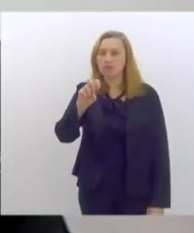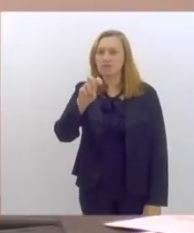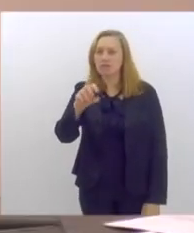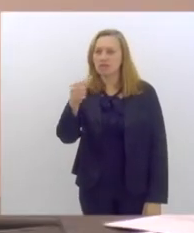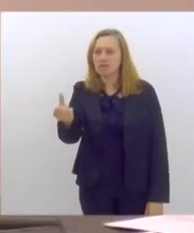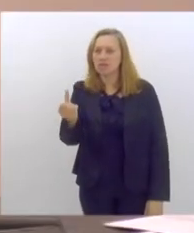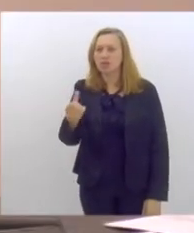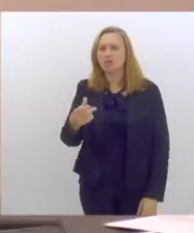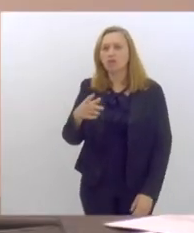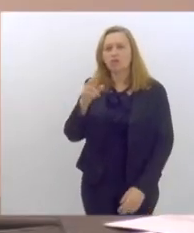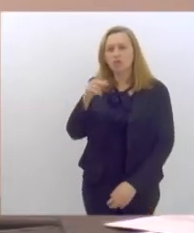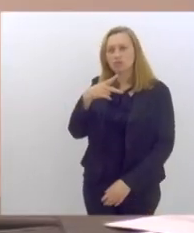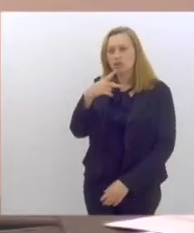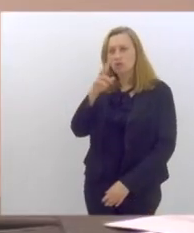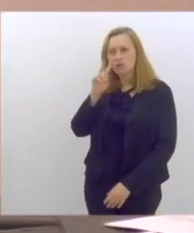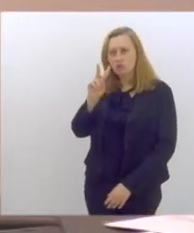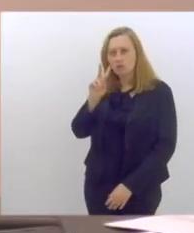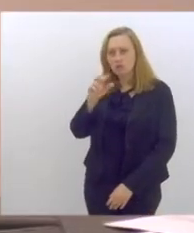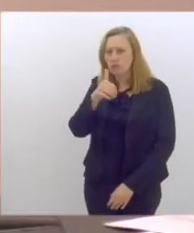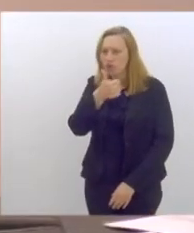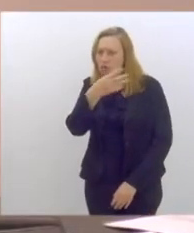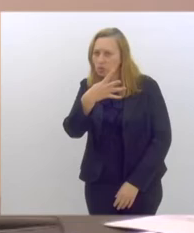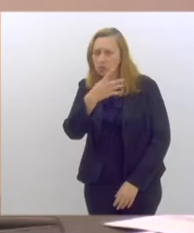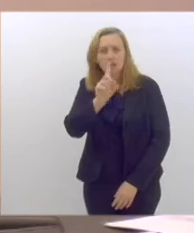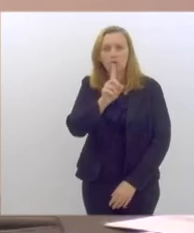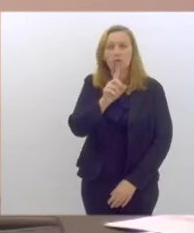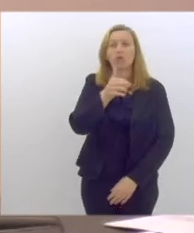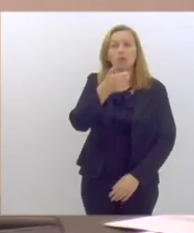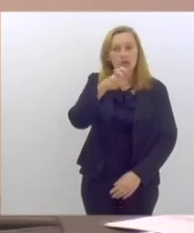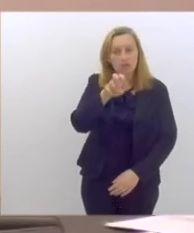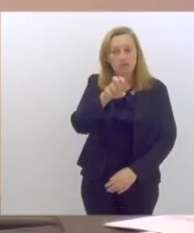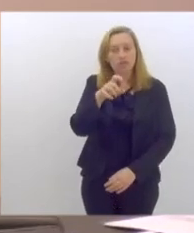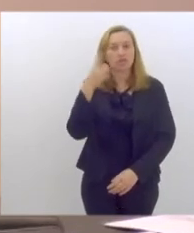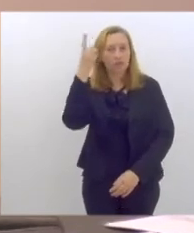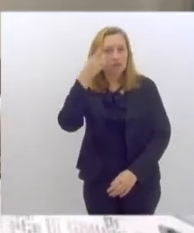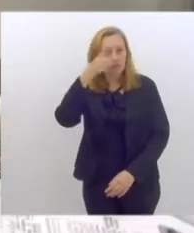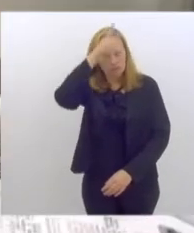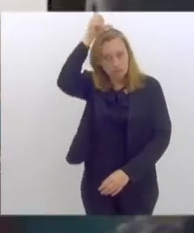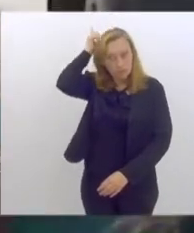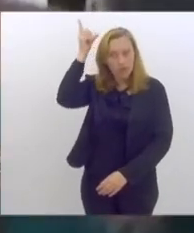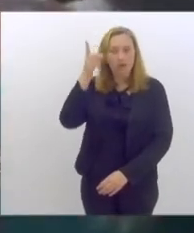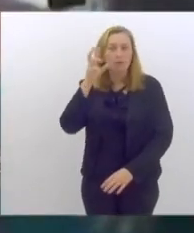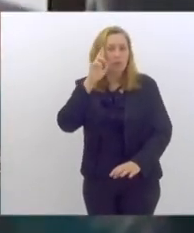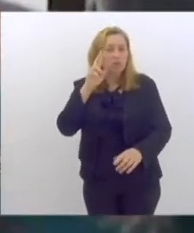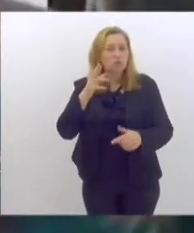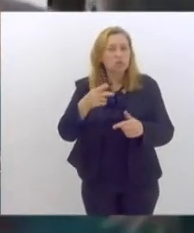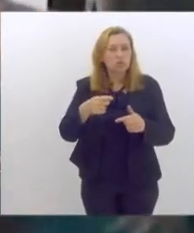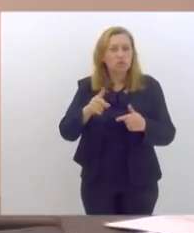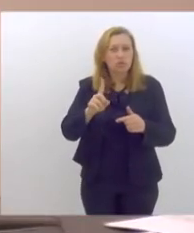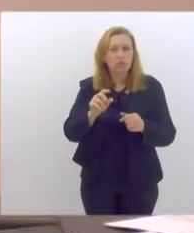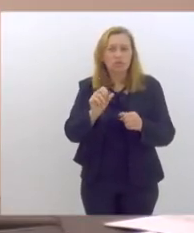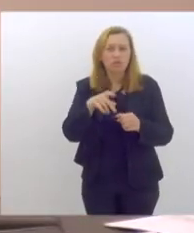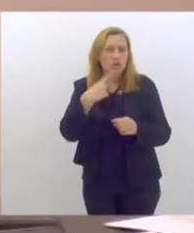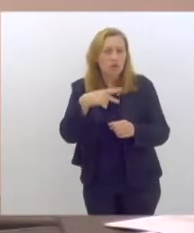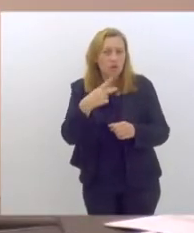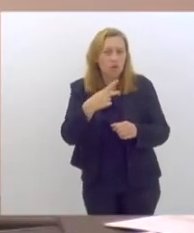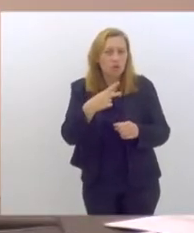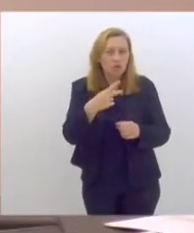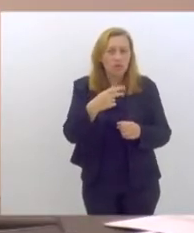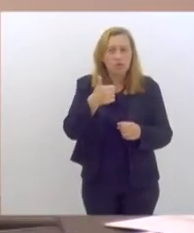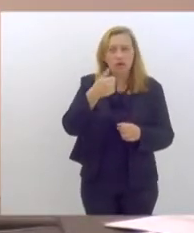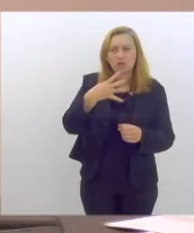14 e eu 15 dias até vitamina é o que faço só pulou 14 por isso que eu tô